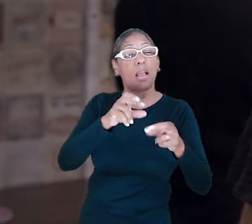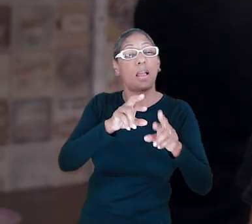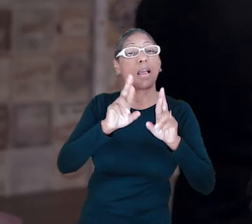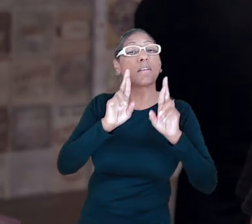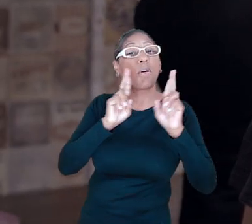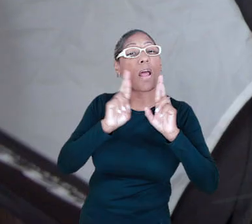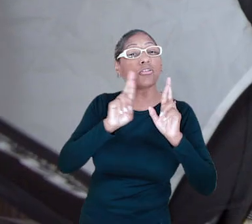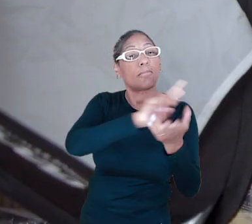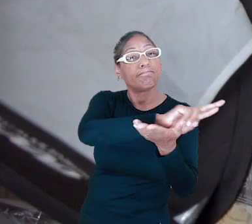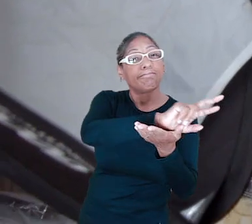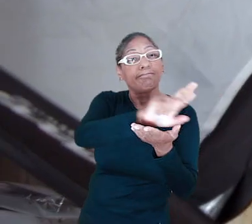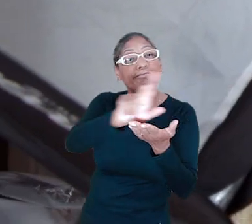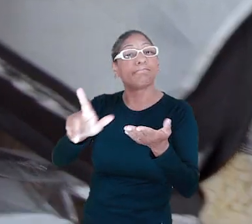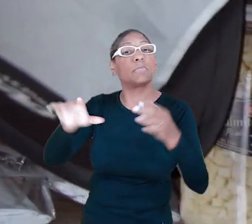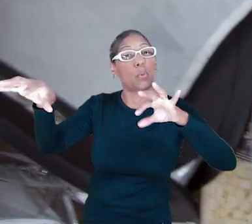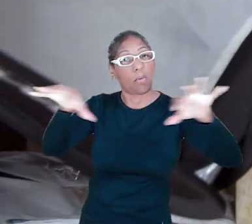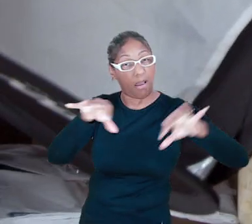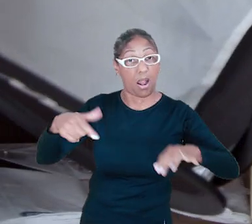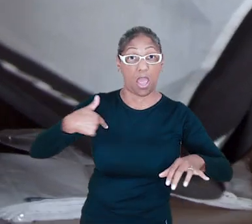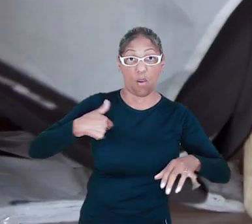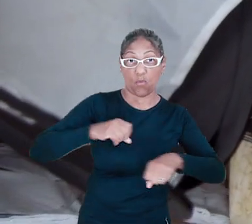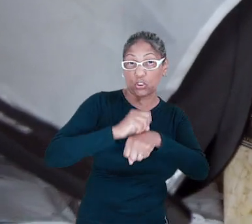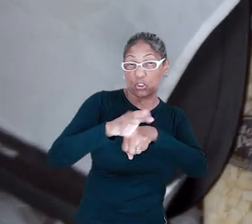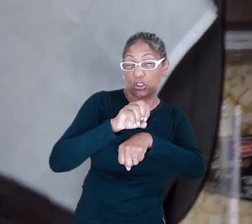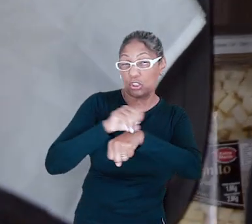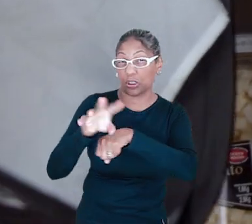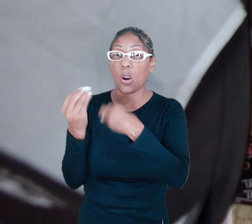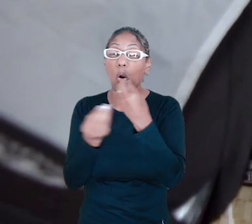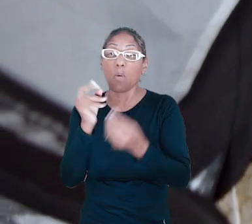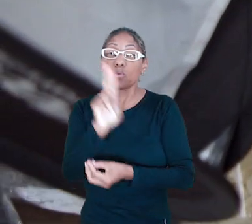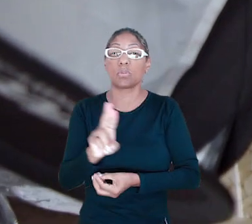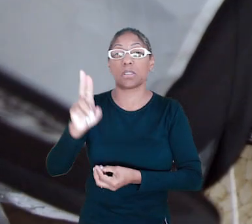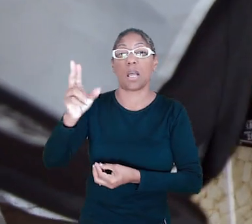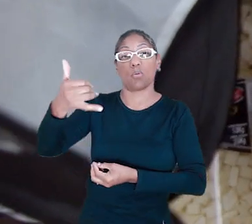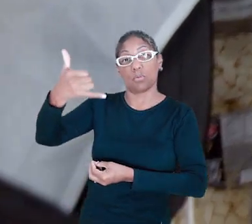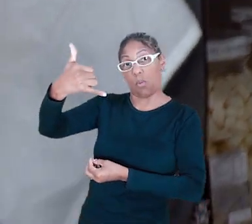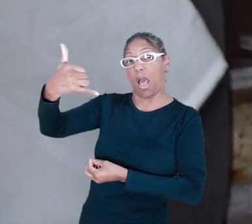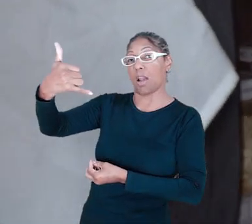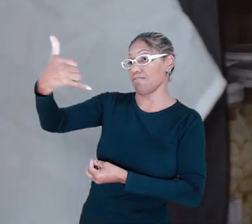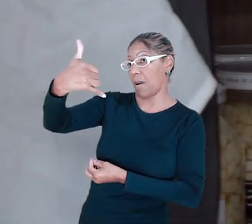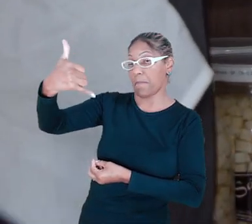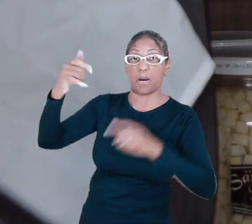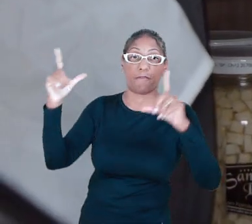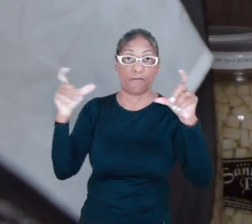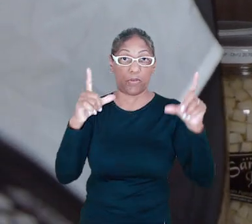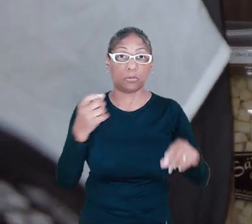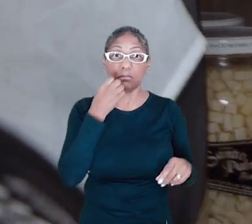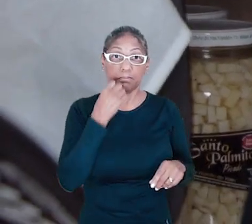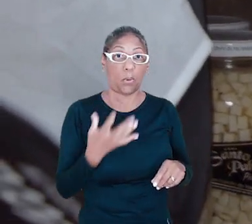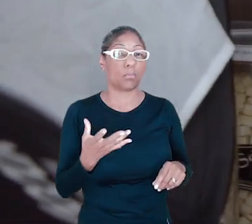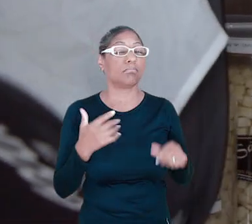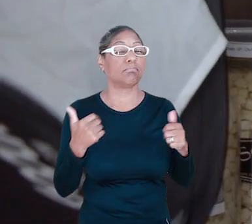restaurantes produzem. Eu vou dar uma orientação, né, de como eles podem usar o celular e fazer umas